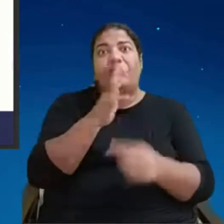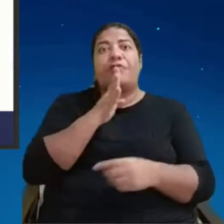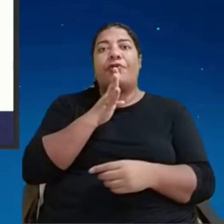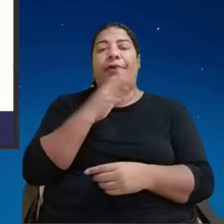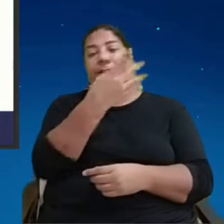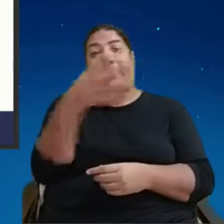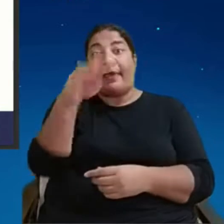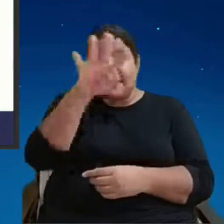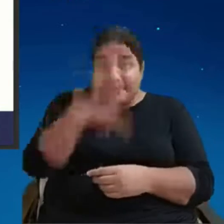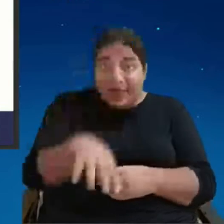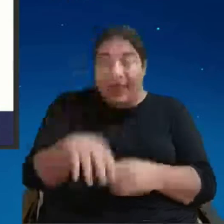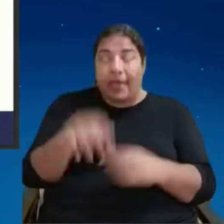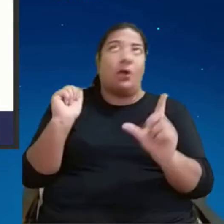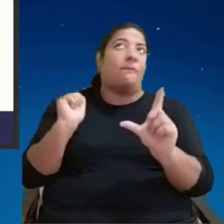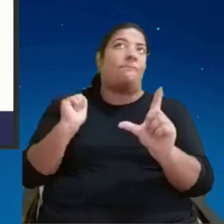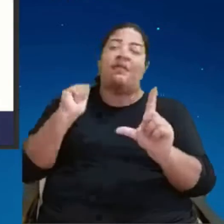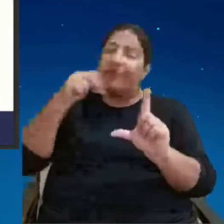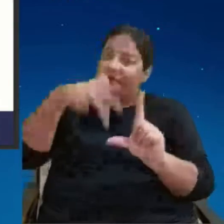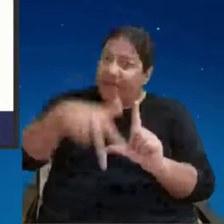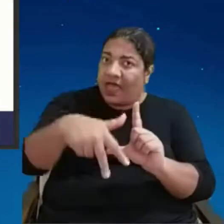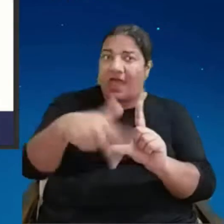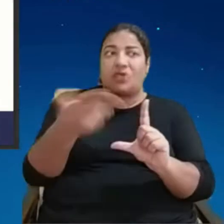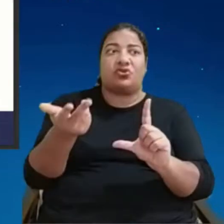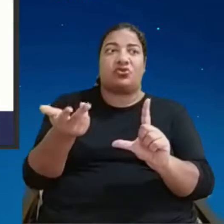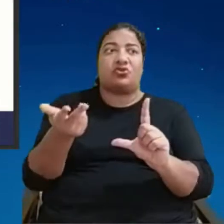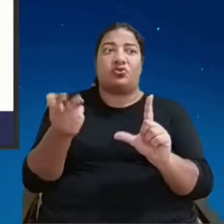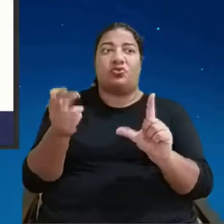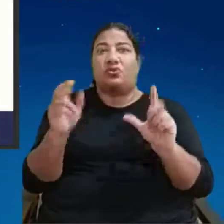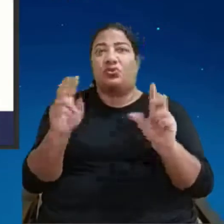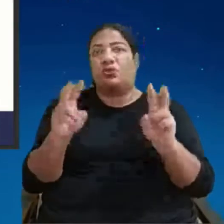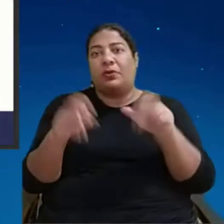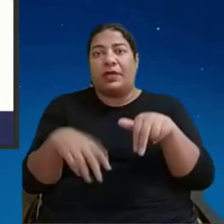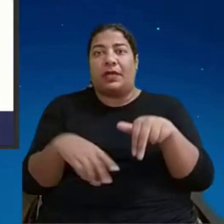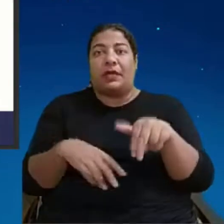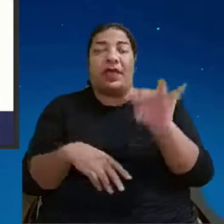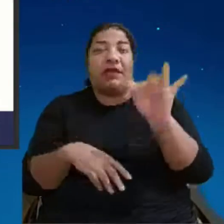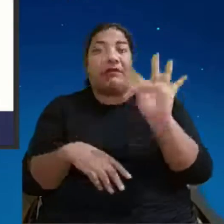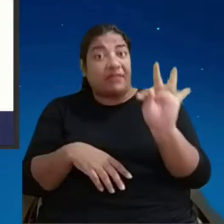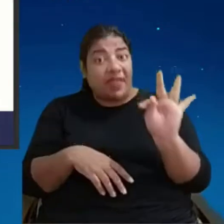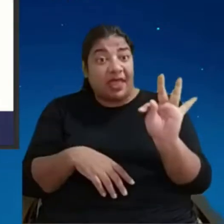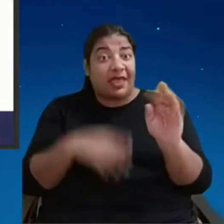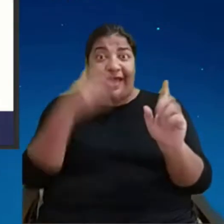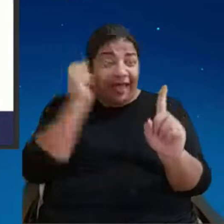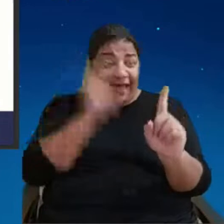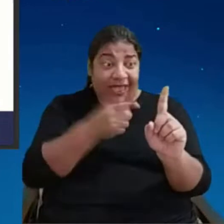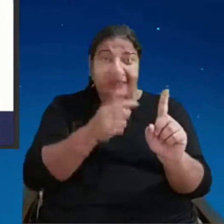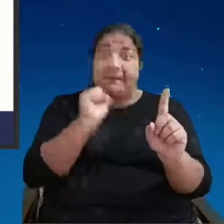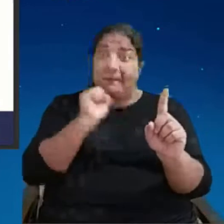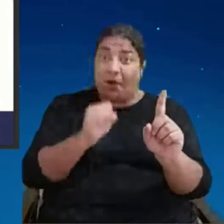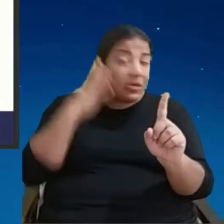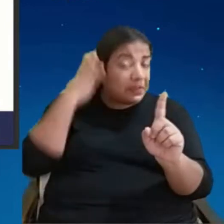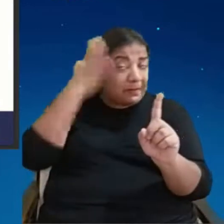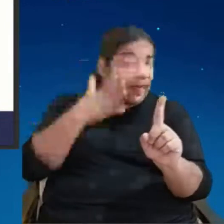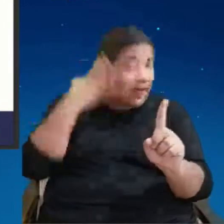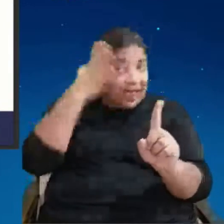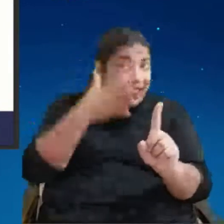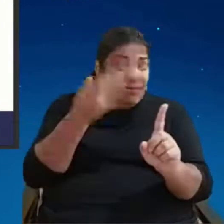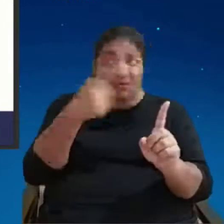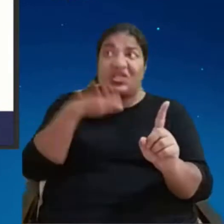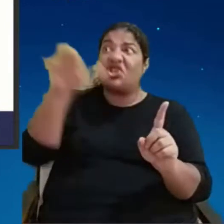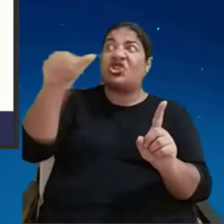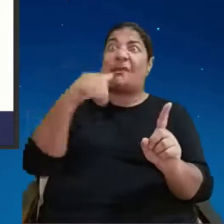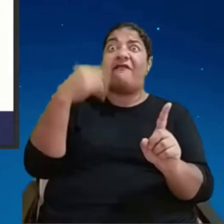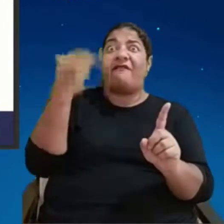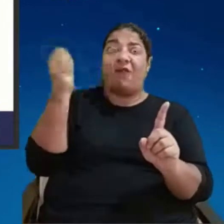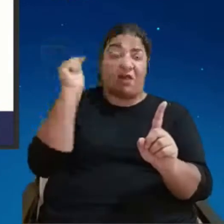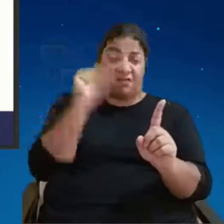metaverso, que sabe muito sobre os NFTs. Então, essa pessoa pode dar uma palestra para a gente, né? Agora, o que